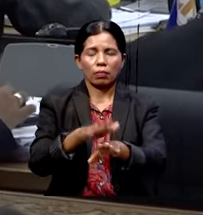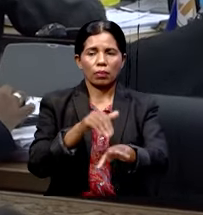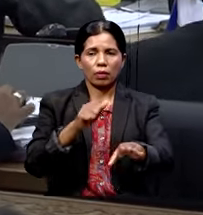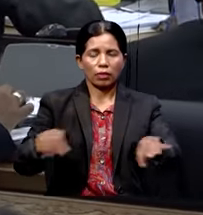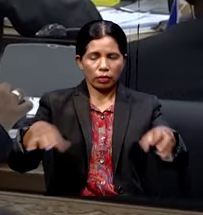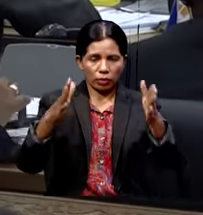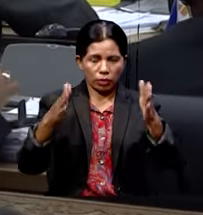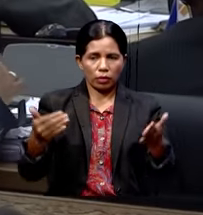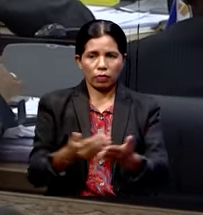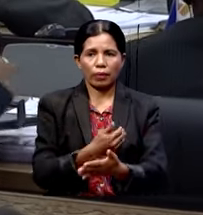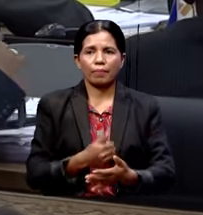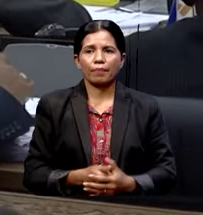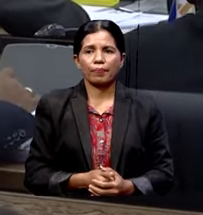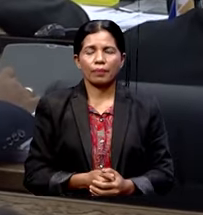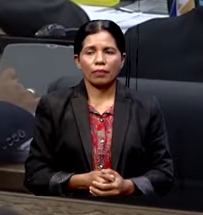para funcionário FON.